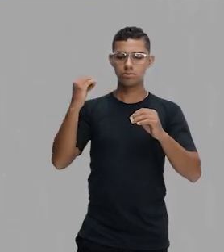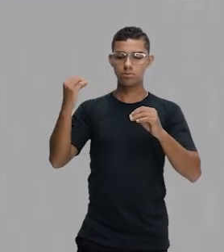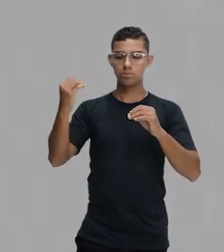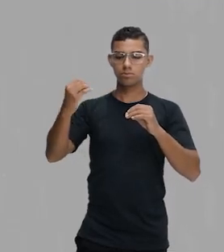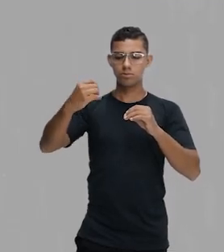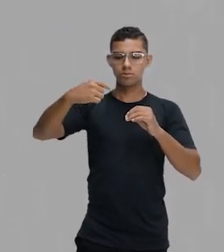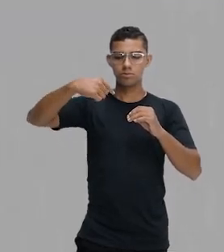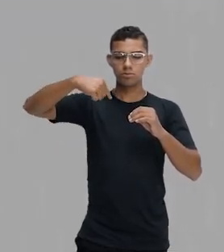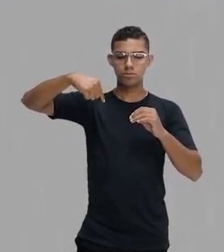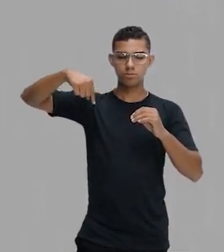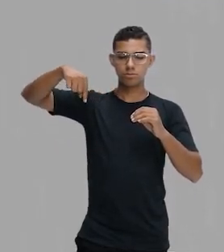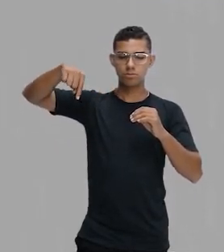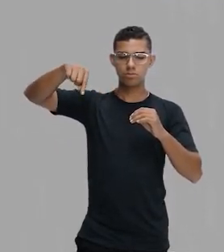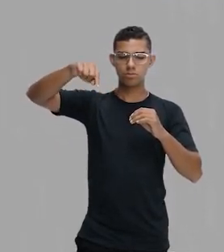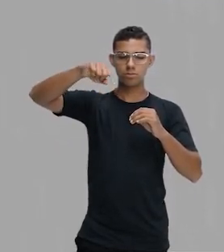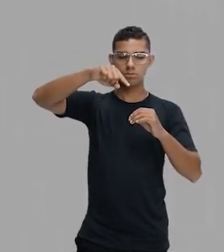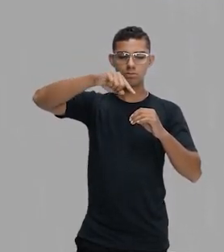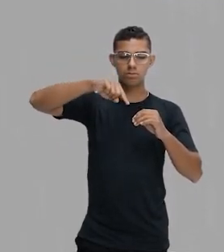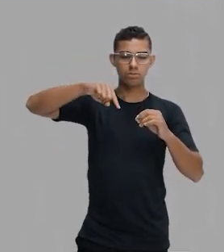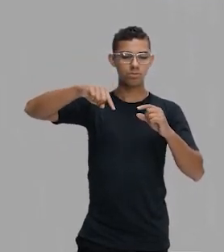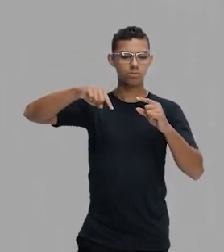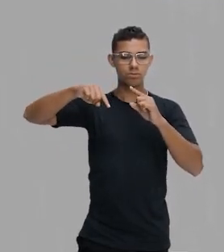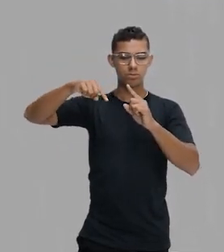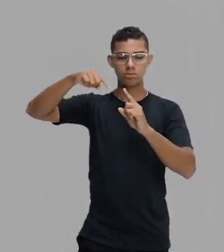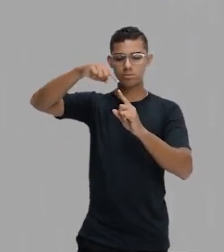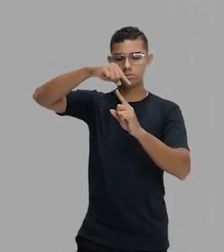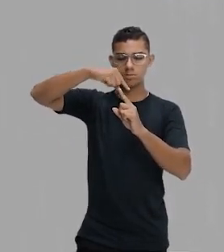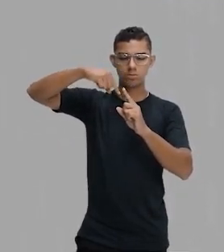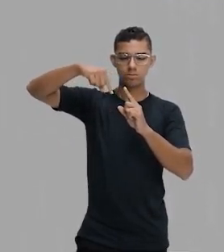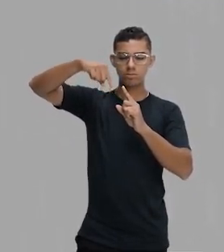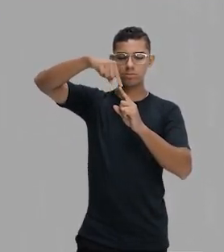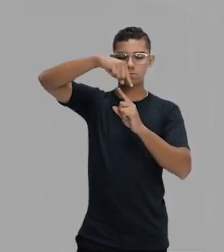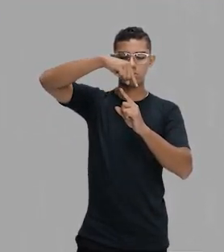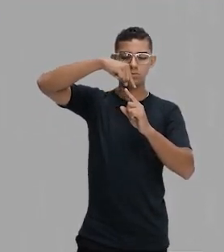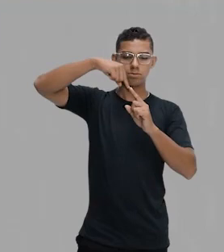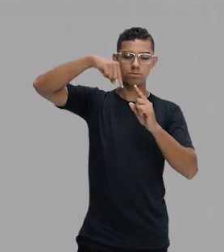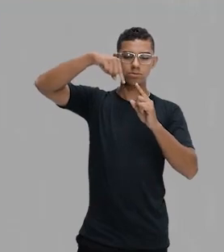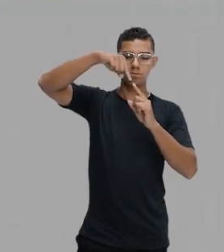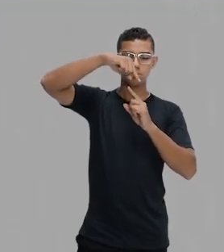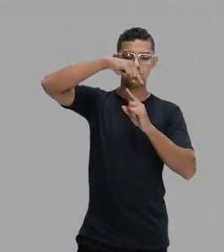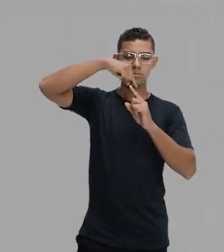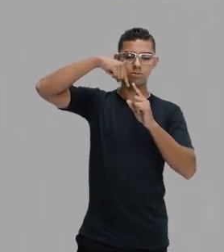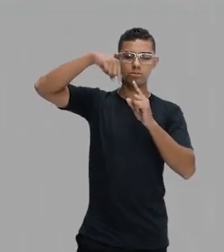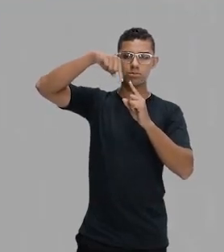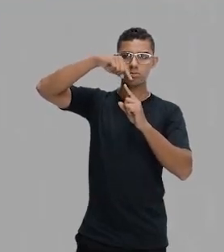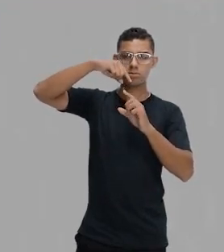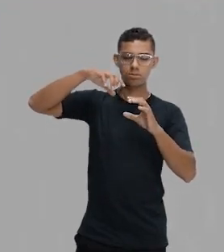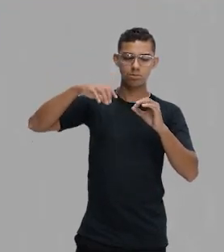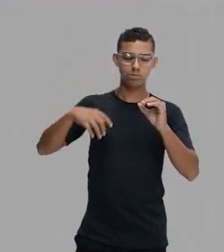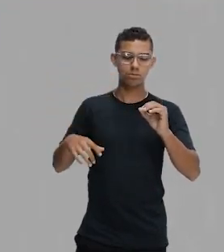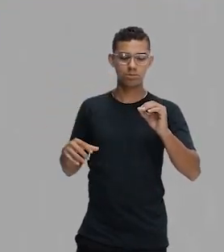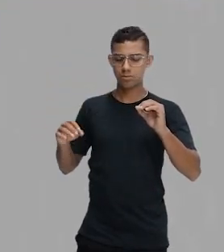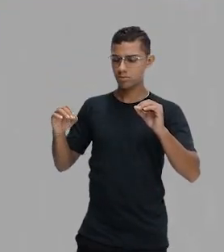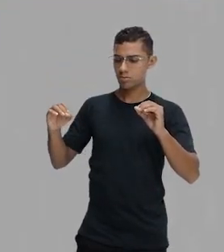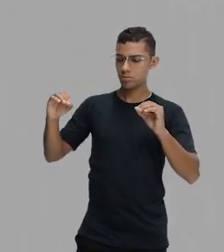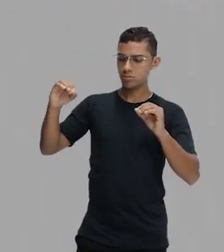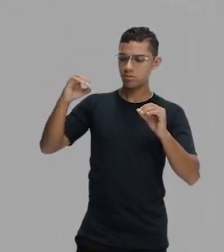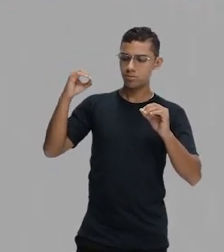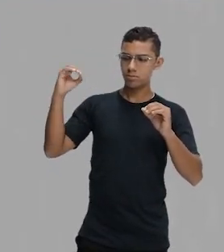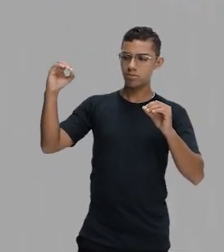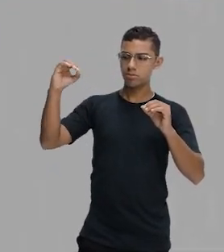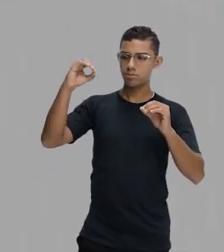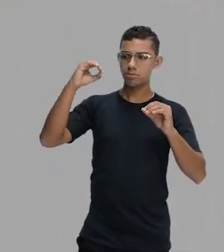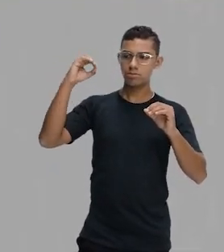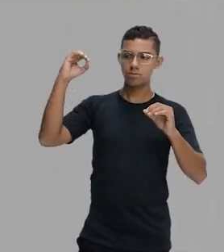explicou, ele gira em torno de um ponto. Então ele tem um ponto em que Marte está girando, ele faz esse movimento circular em torno do ponto,